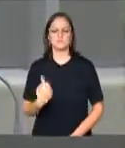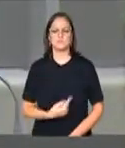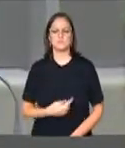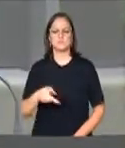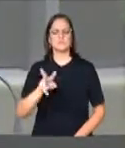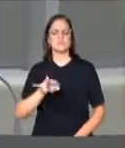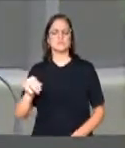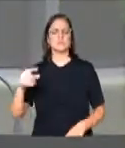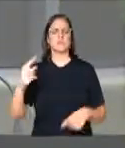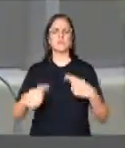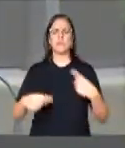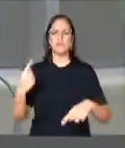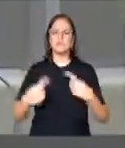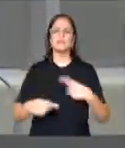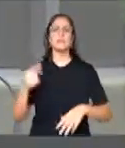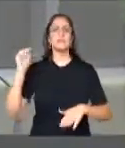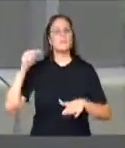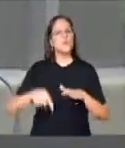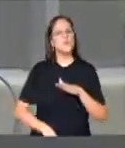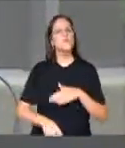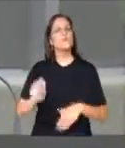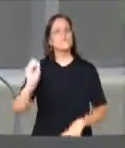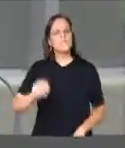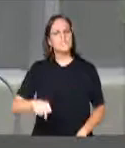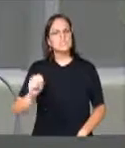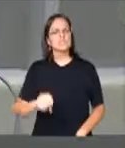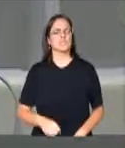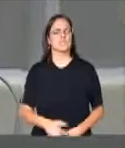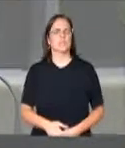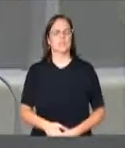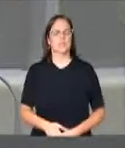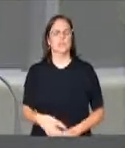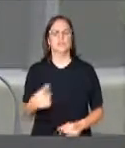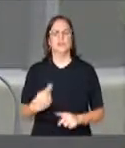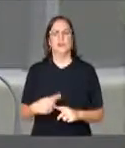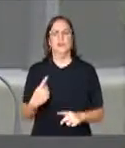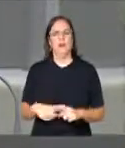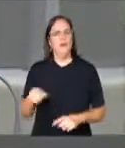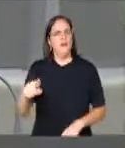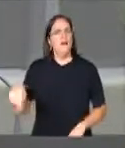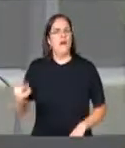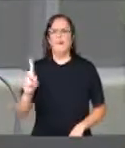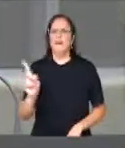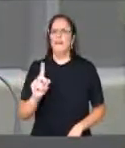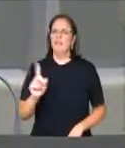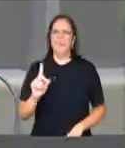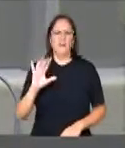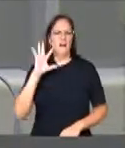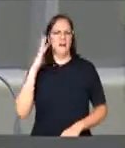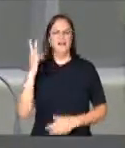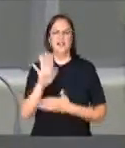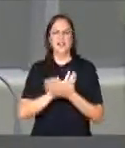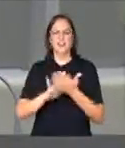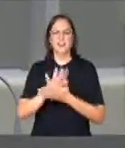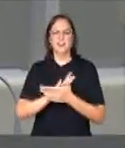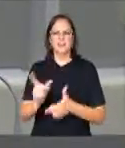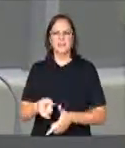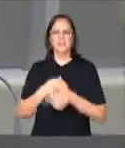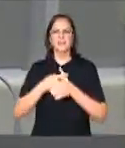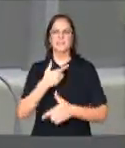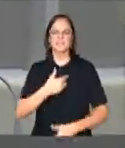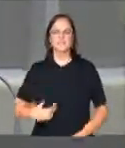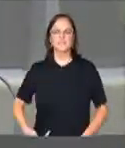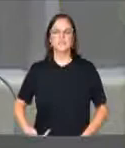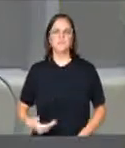necessária porque não tocaram em nada em relação à dívida pública brasileira que consome